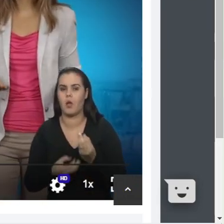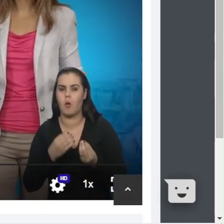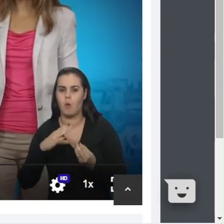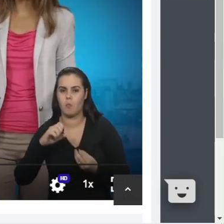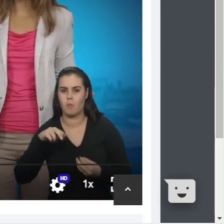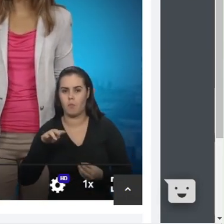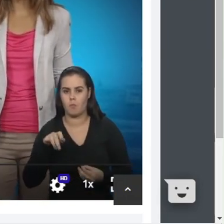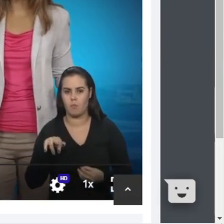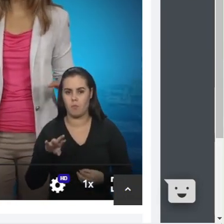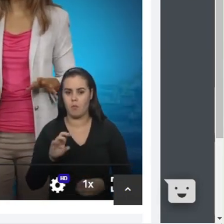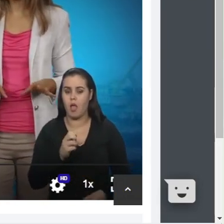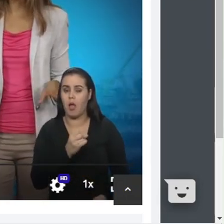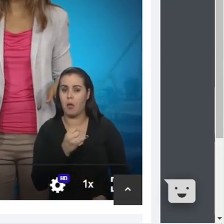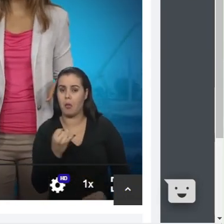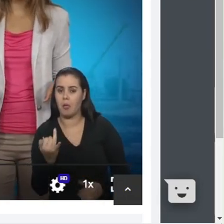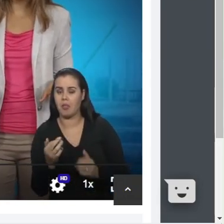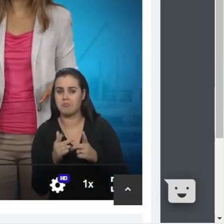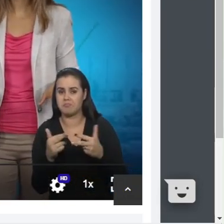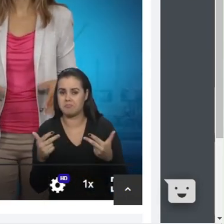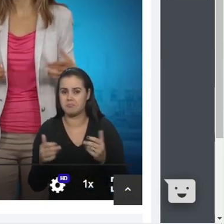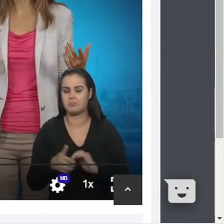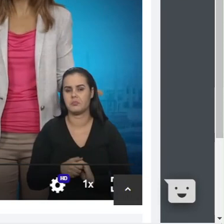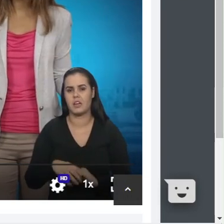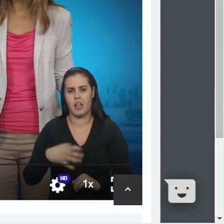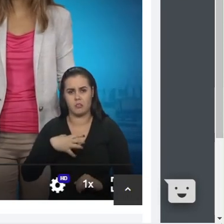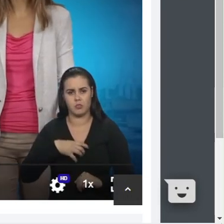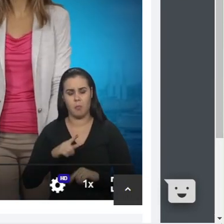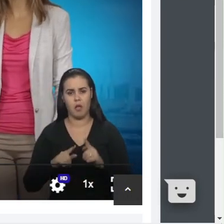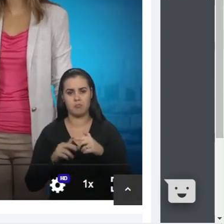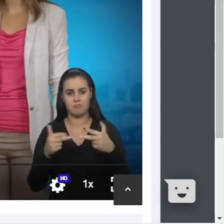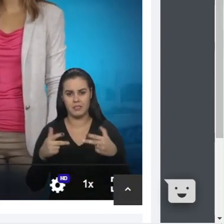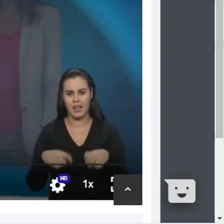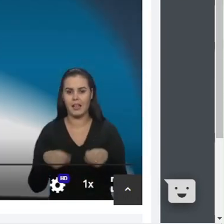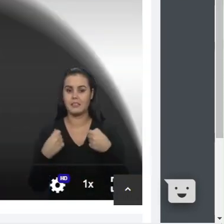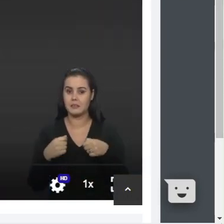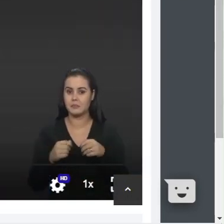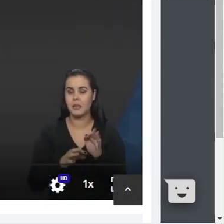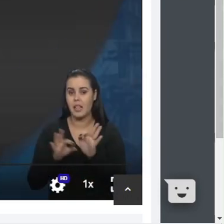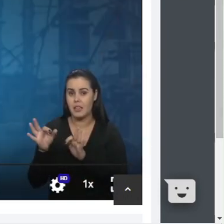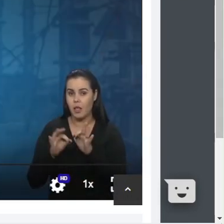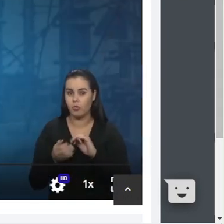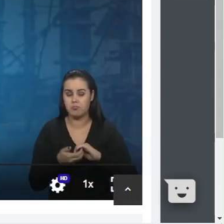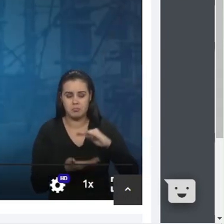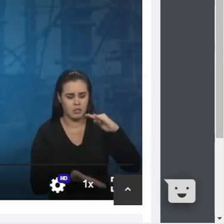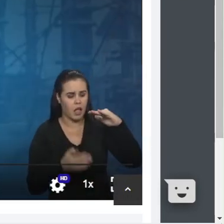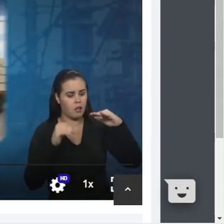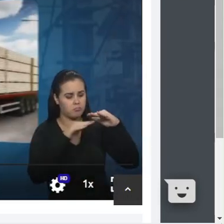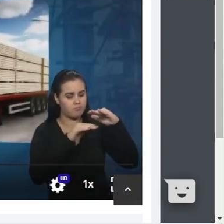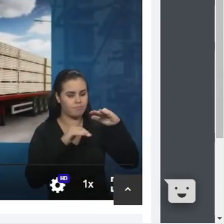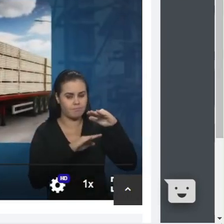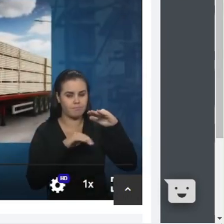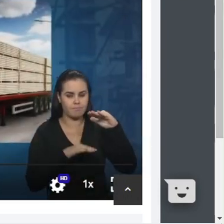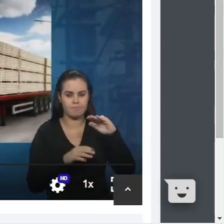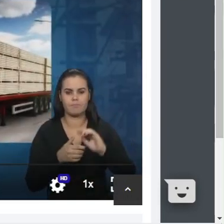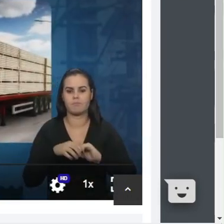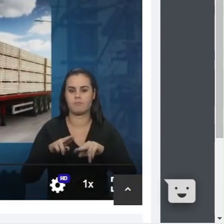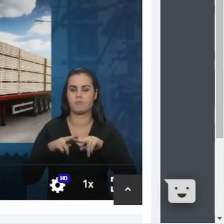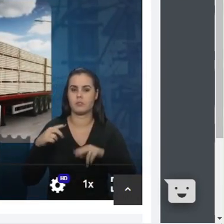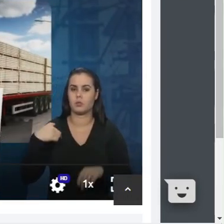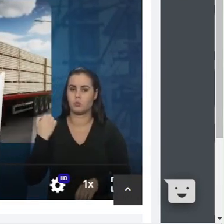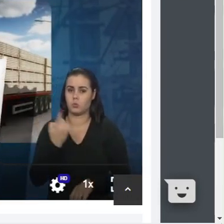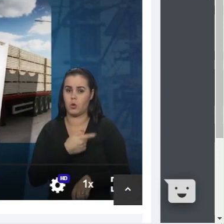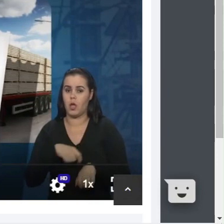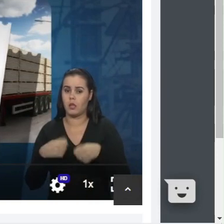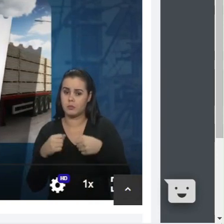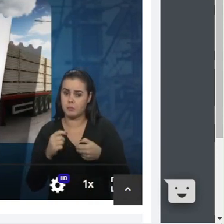enorme quantidade de diferentes tipos de materiais, é necessário o controle de estoque. Nesse processo, devemos preencher uma ficha